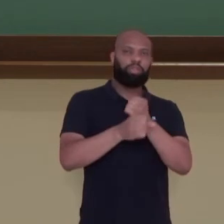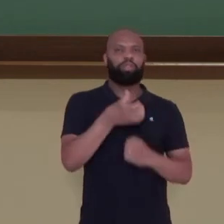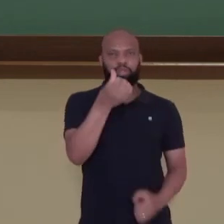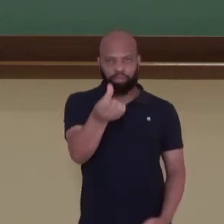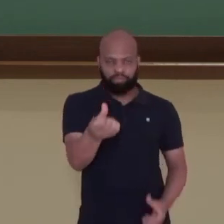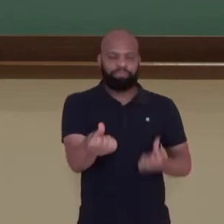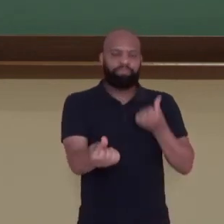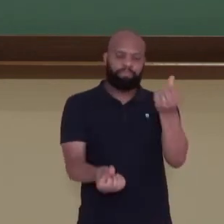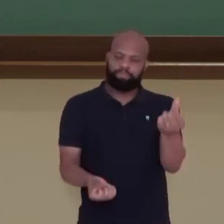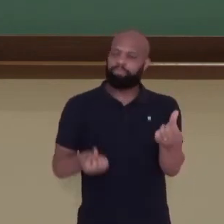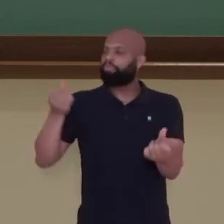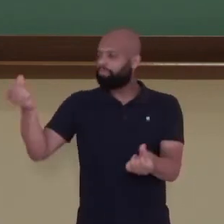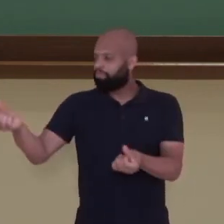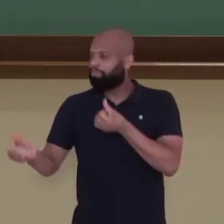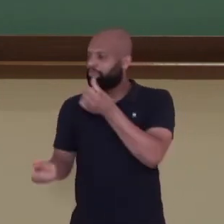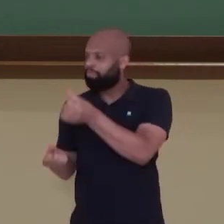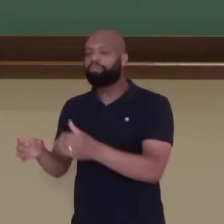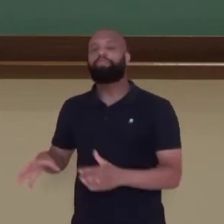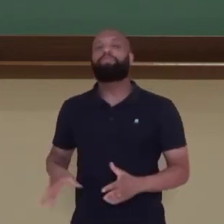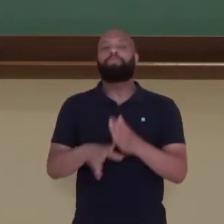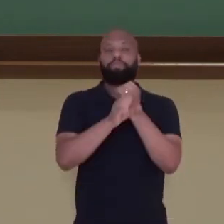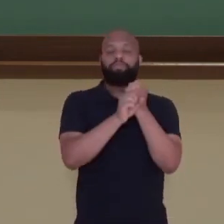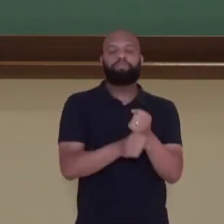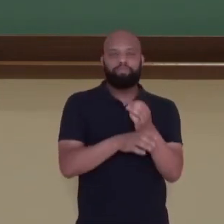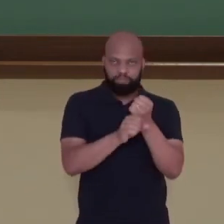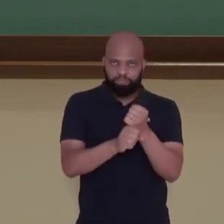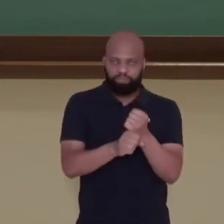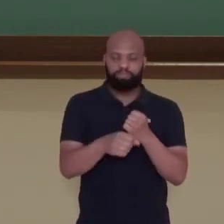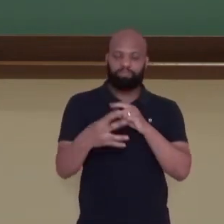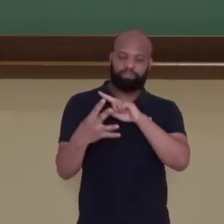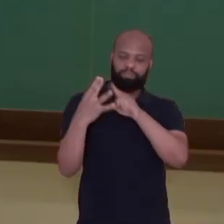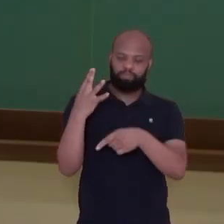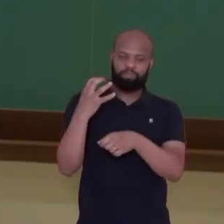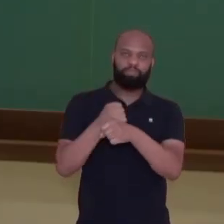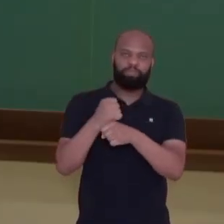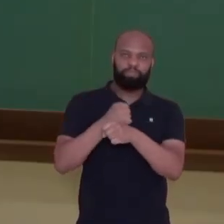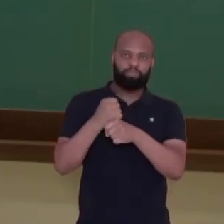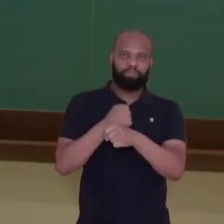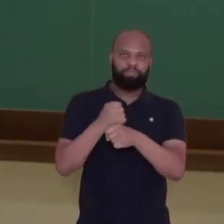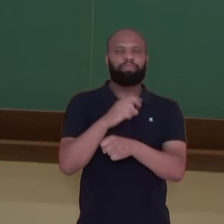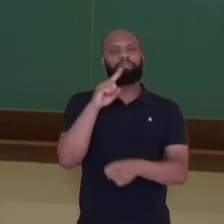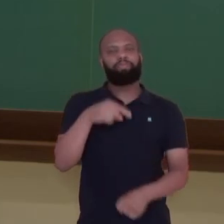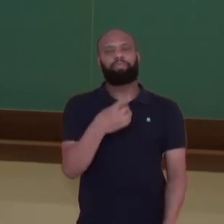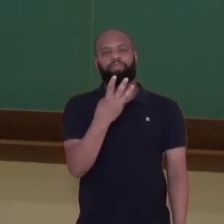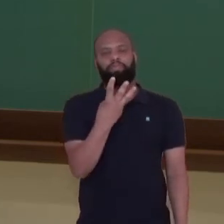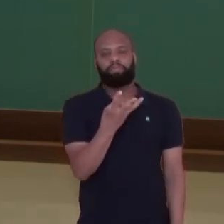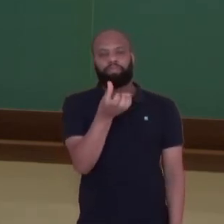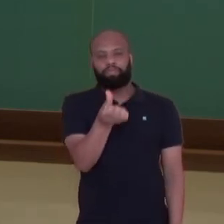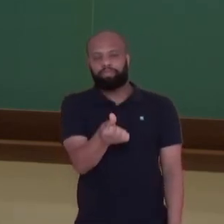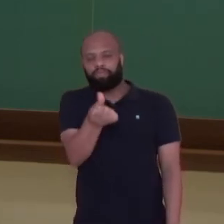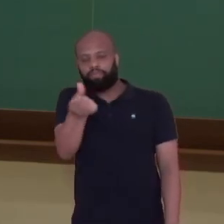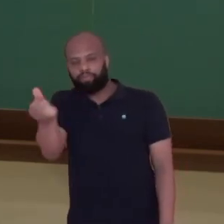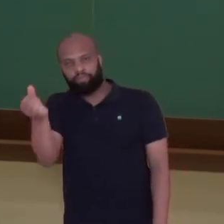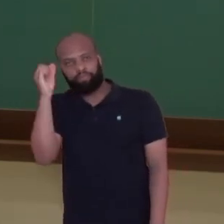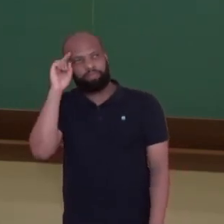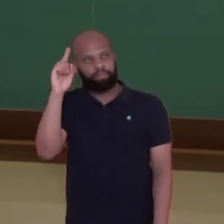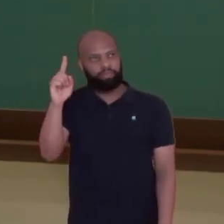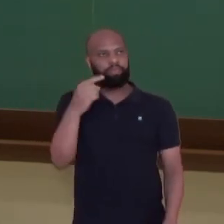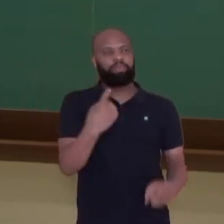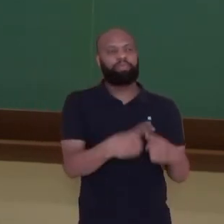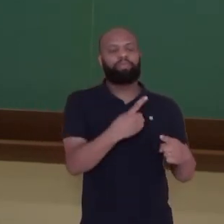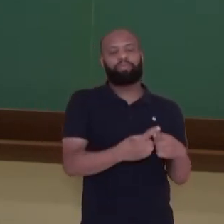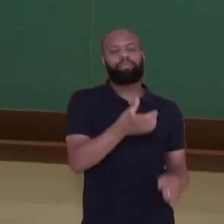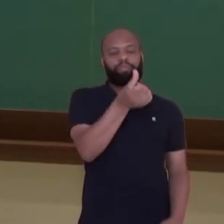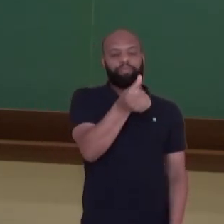ano, 6 horas do segundo ano e assim por diante. Depois do 4º ano, 6